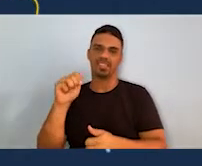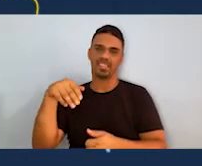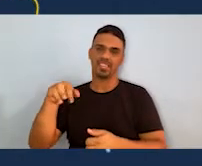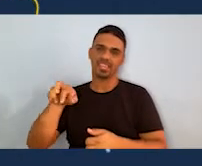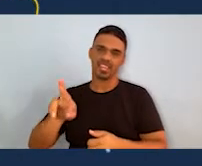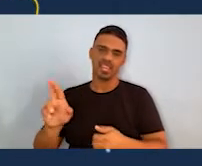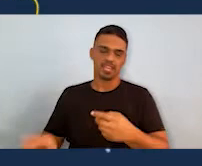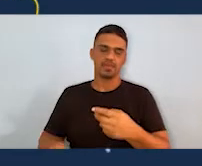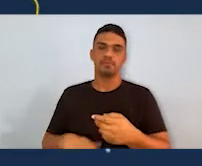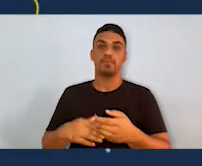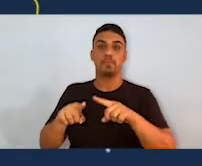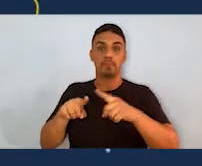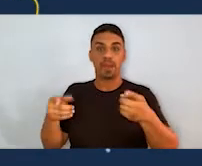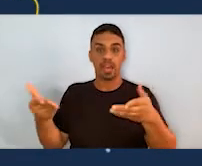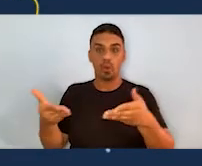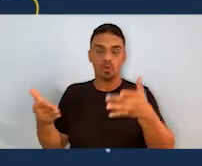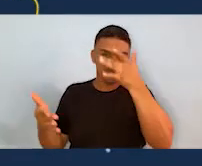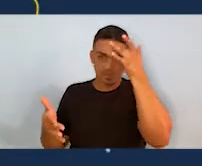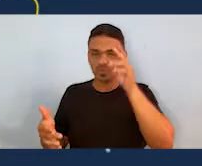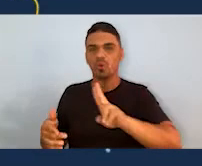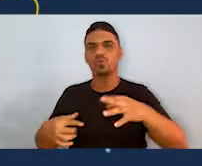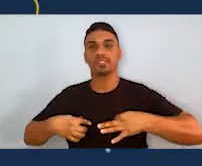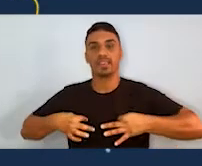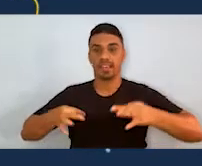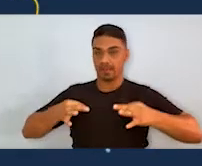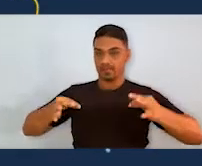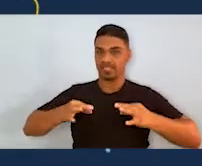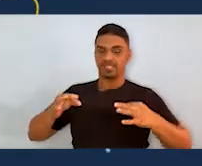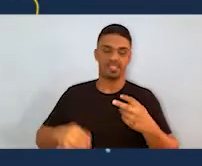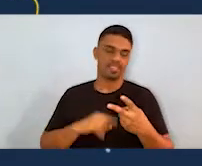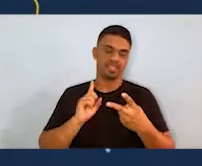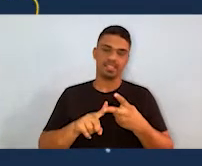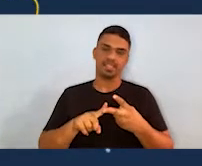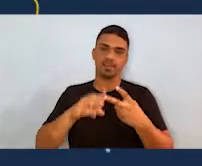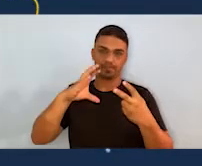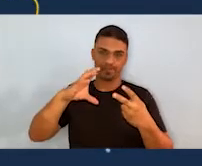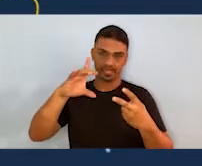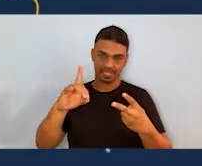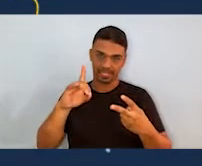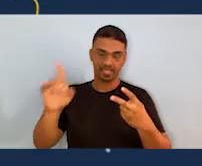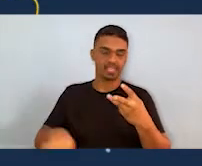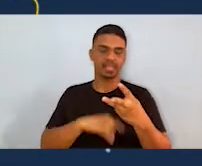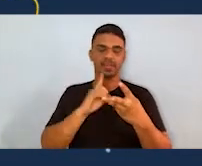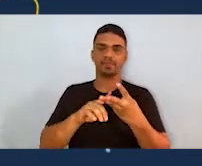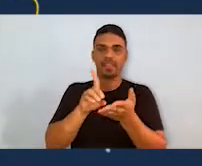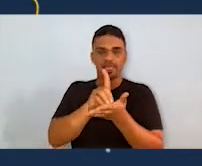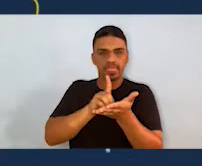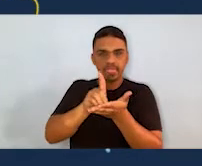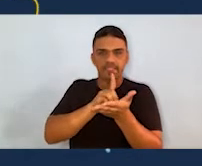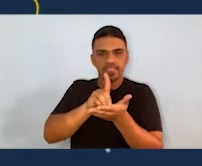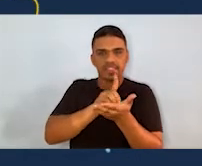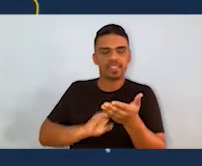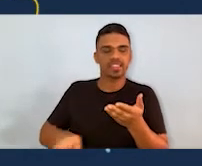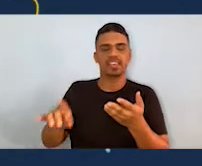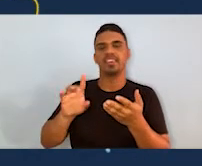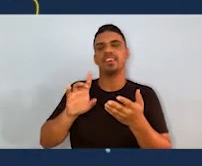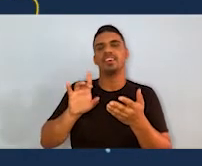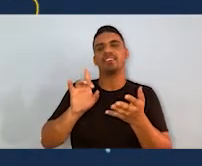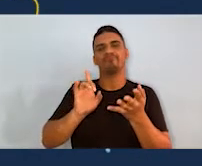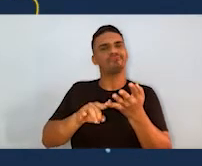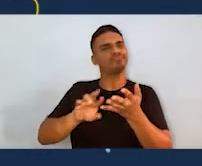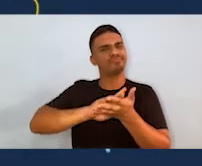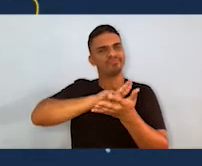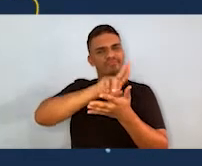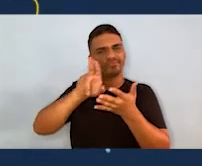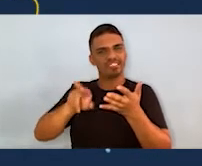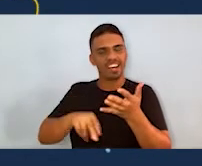galera tá usando em camiseta, tá usando em capa de CD, DVD. Eu já fiz capa de DVD para um DJ, já fiz capa de DVD para